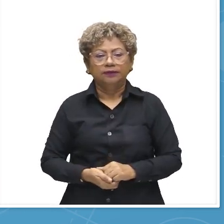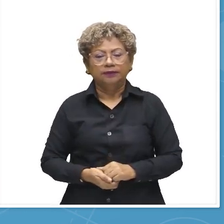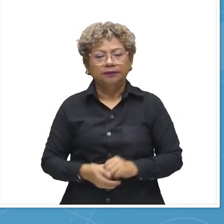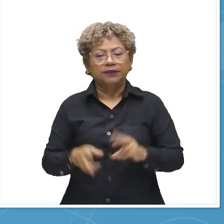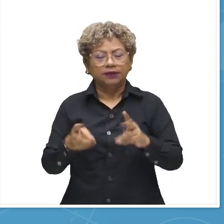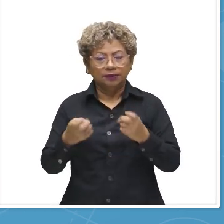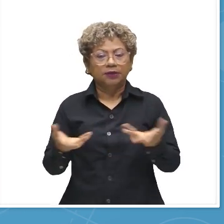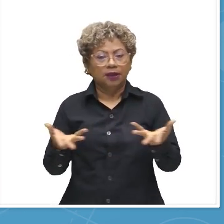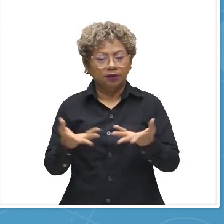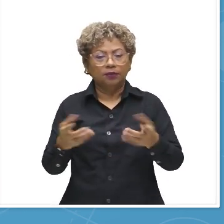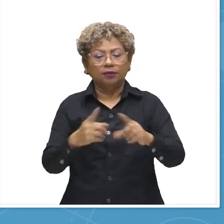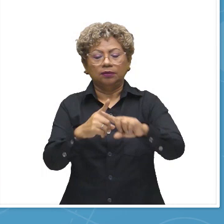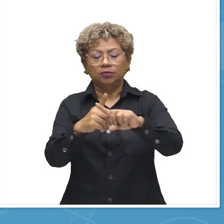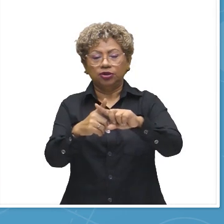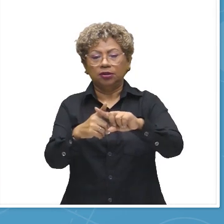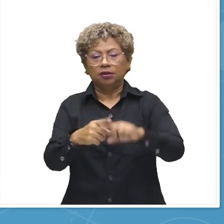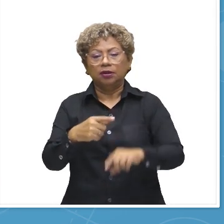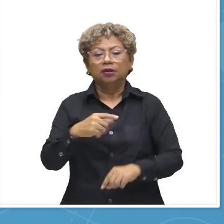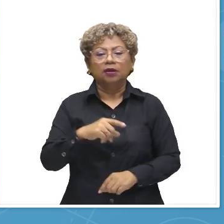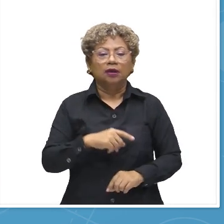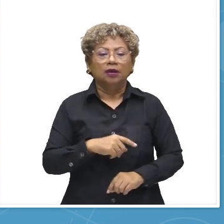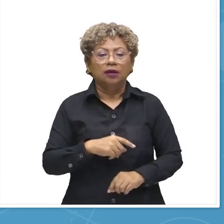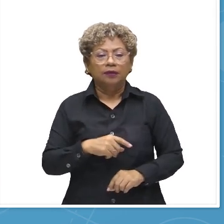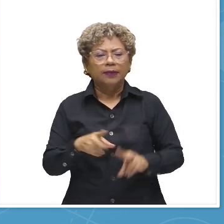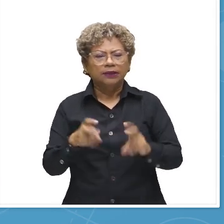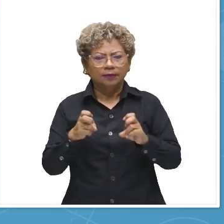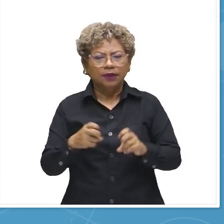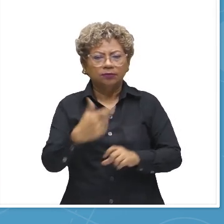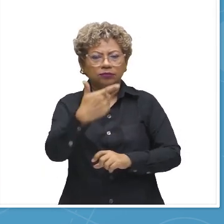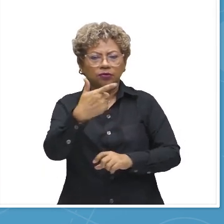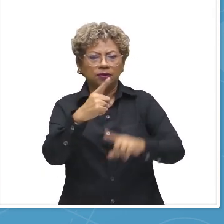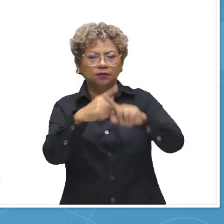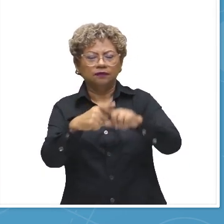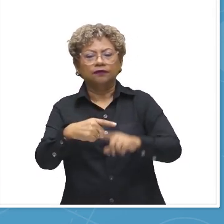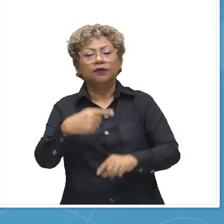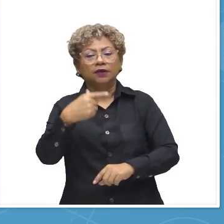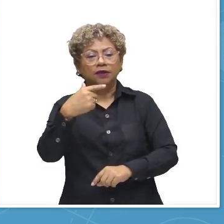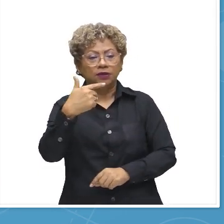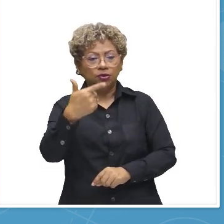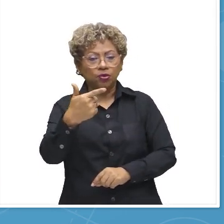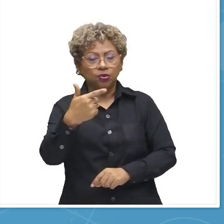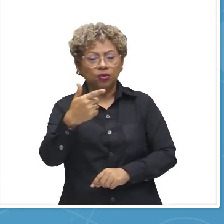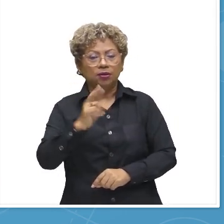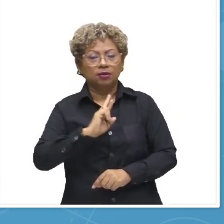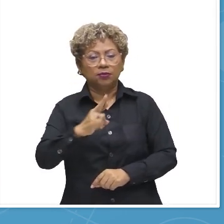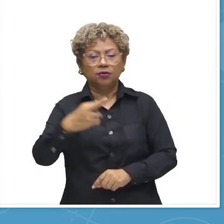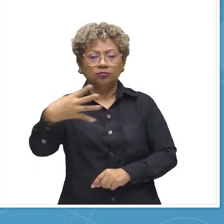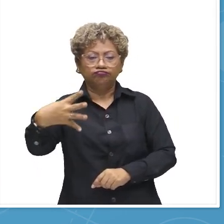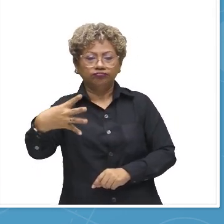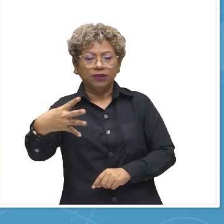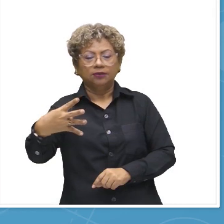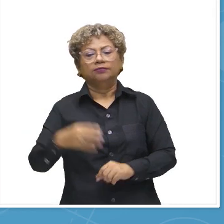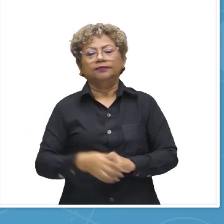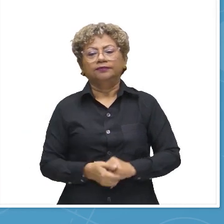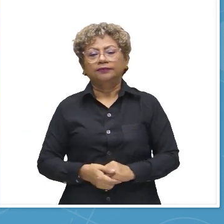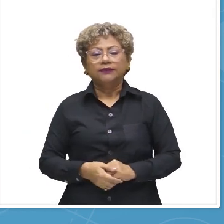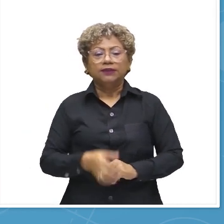né? 2 vezes 2, 4. E 6 vezes 2, 12. Virou 4 sobre 12,